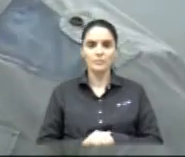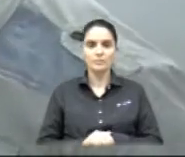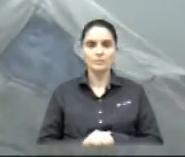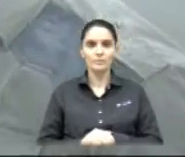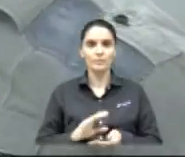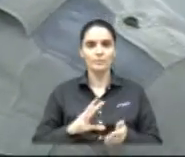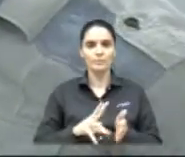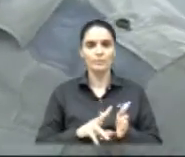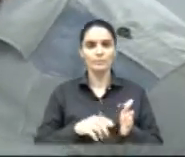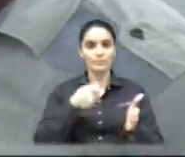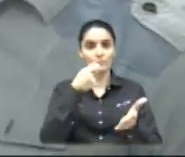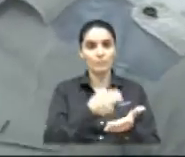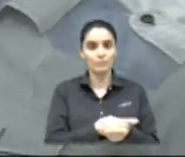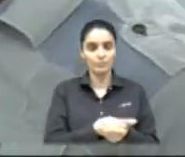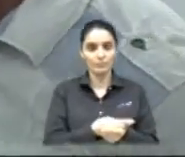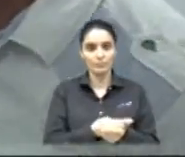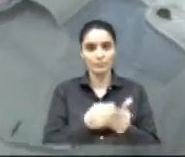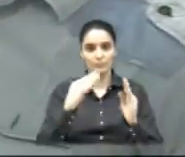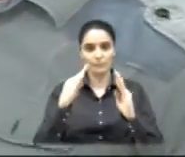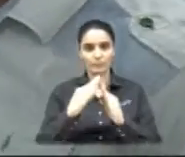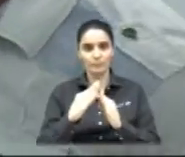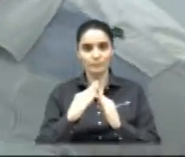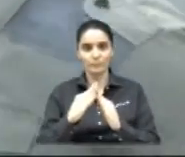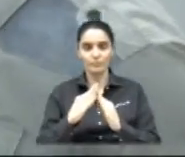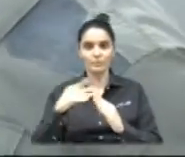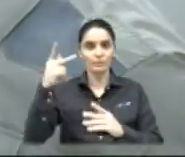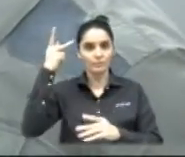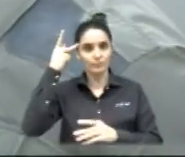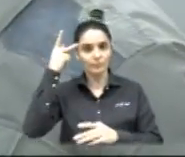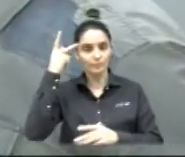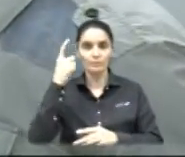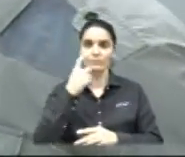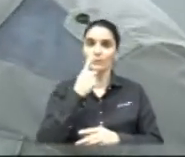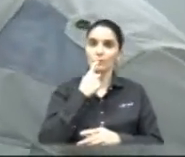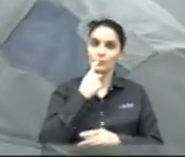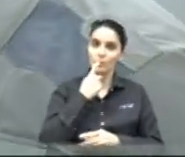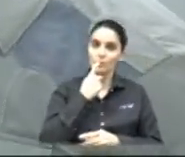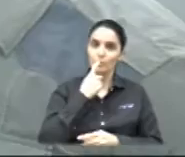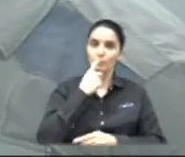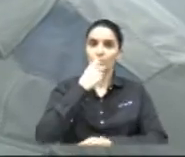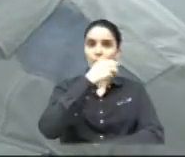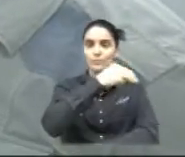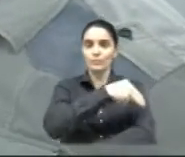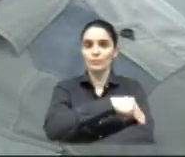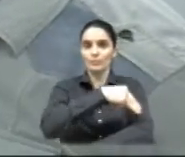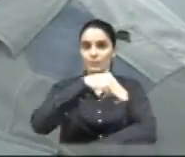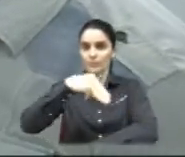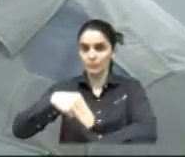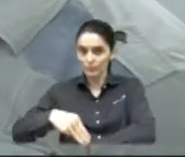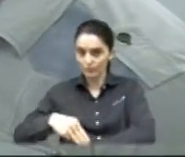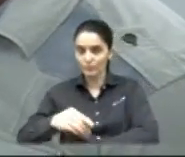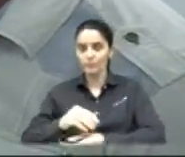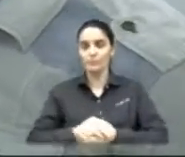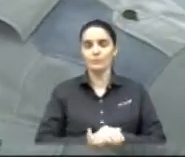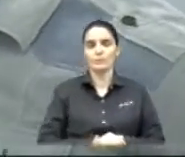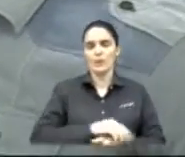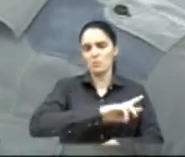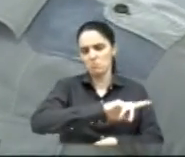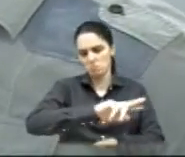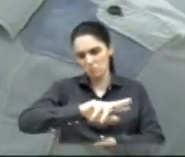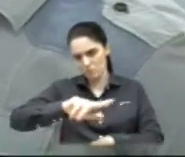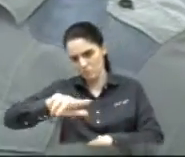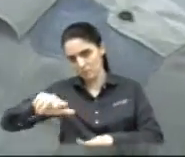São Paulo, Mojimirim, Campinas e etc. É esta continuidade que deveremos